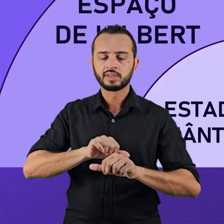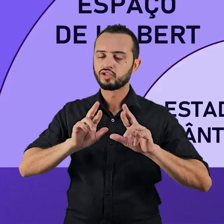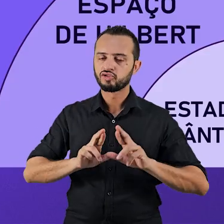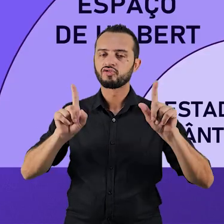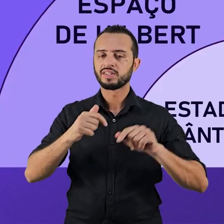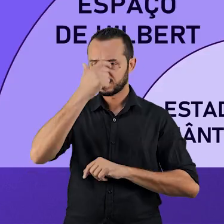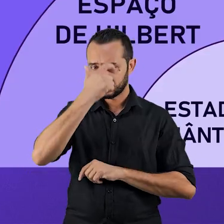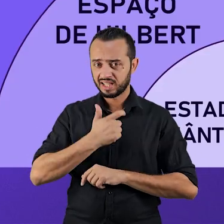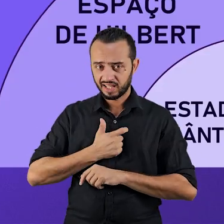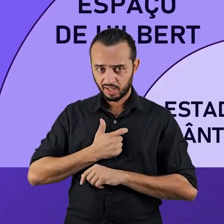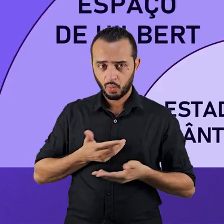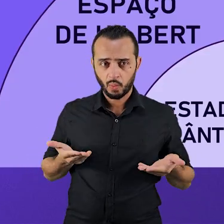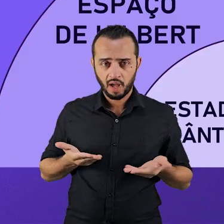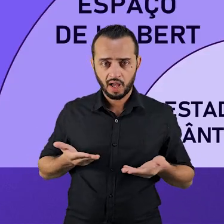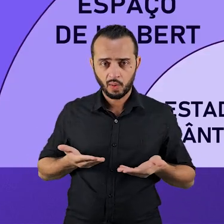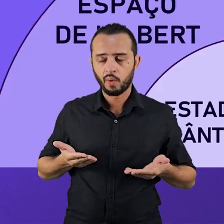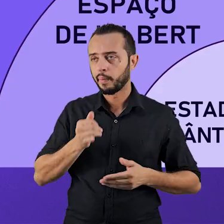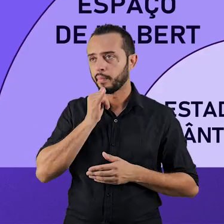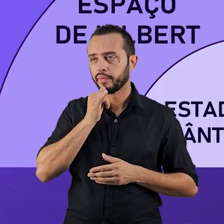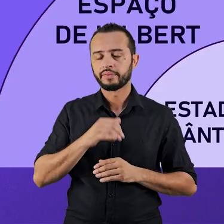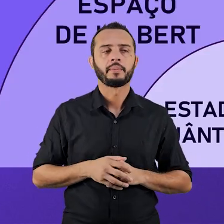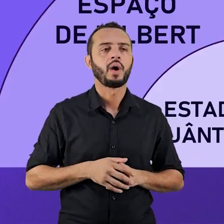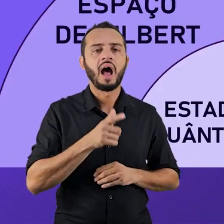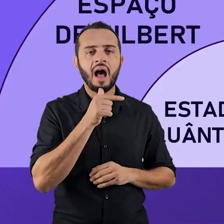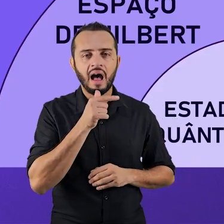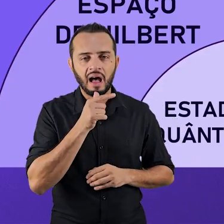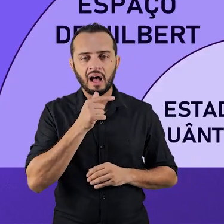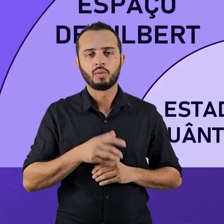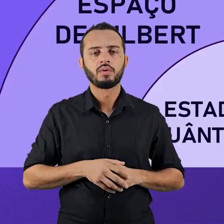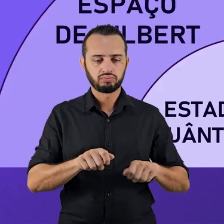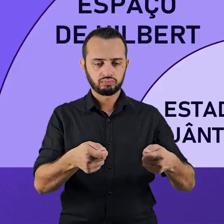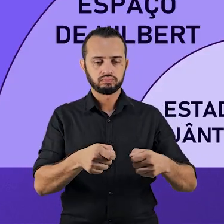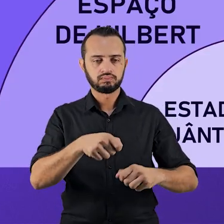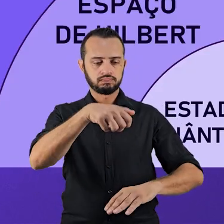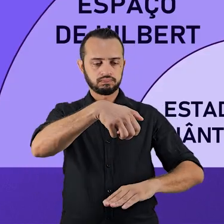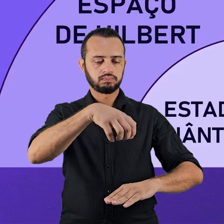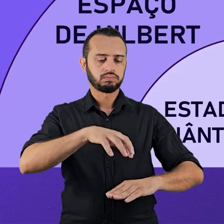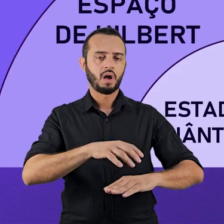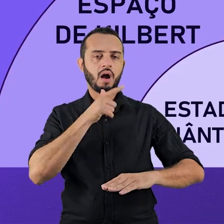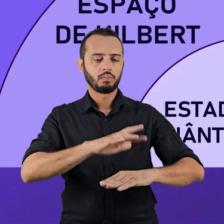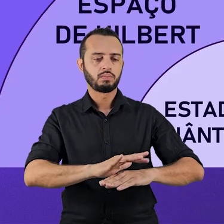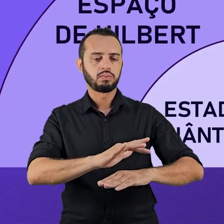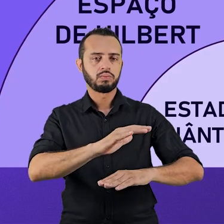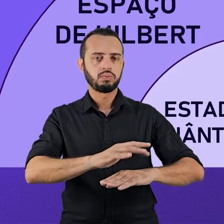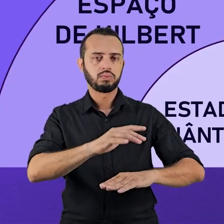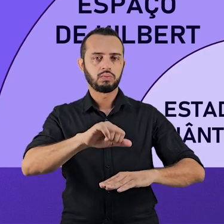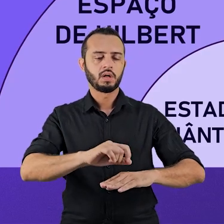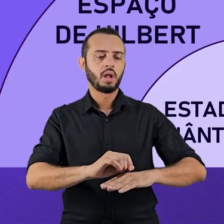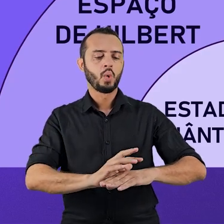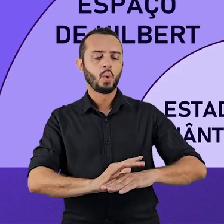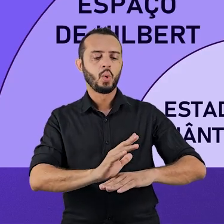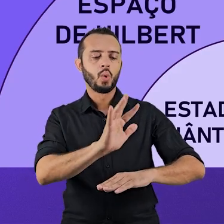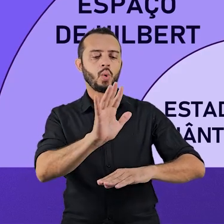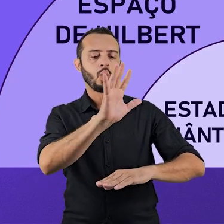assim. Se eu colocar uma chaleira de água para ferver e secar aquela água, para onde as moléculas d'água